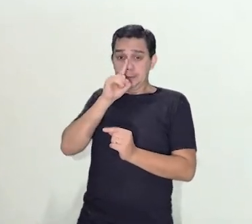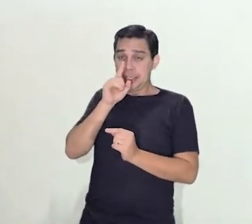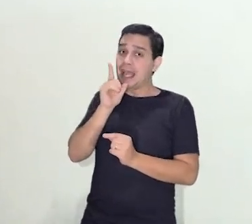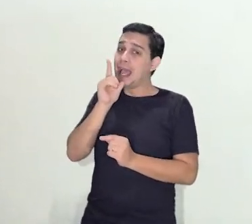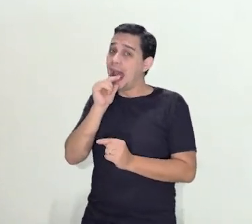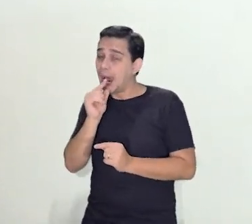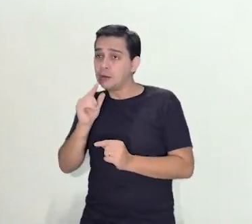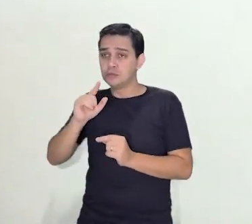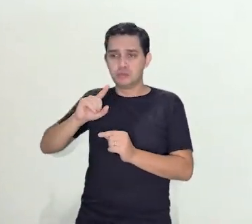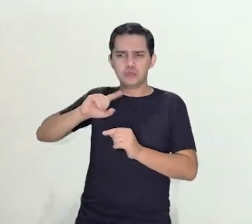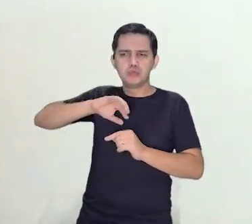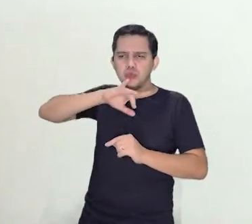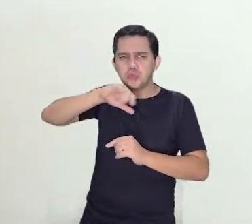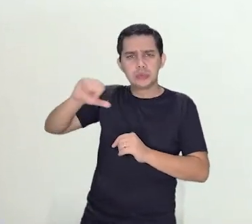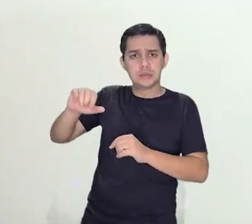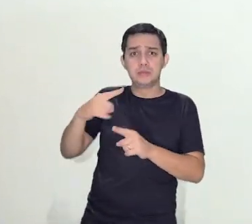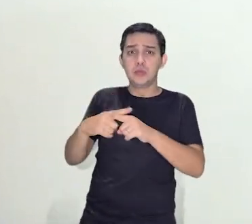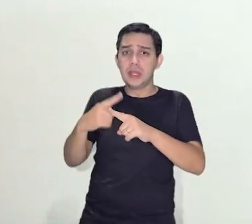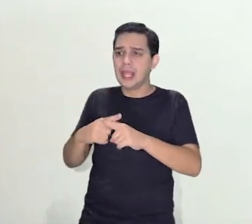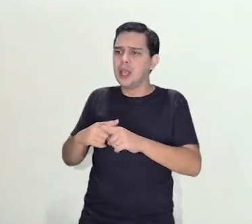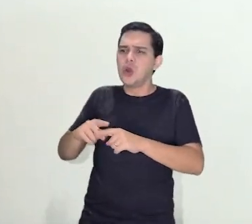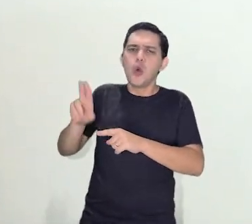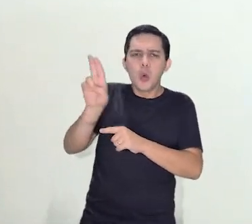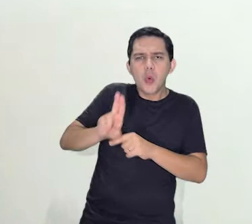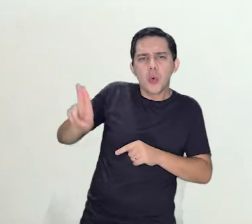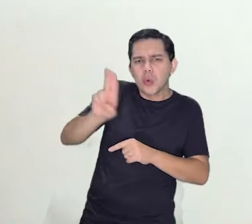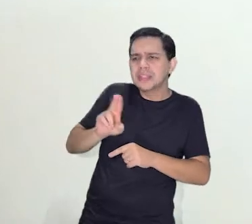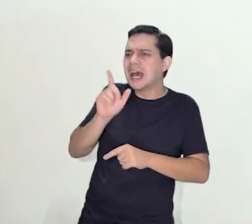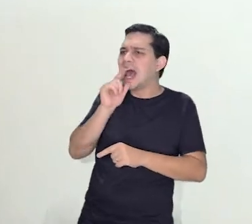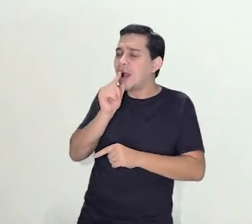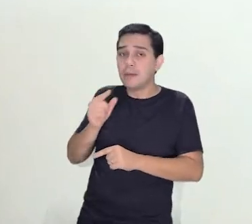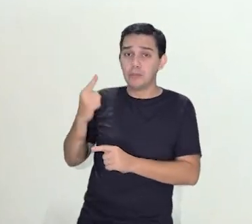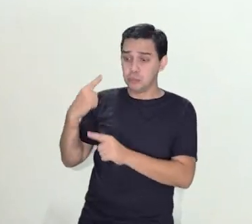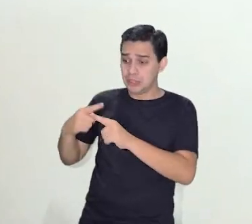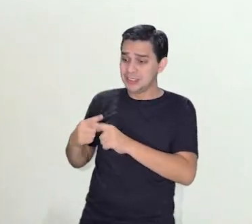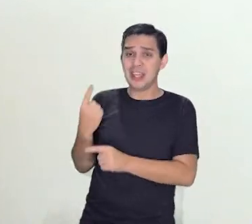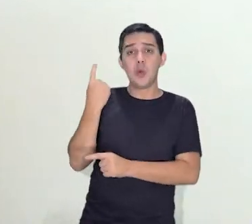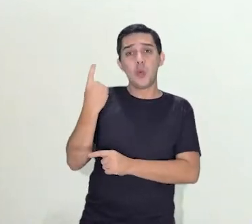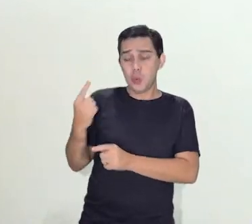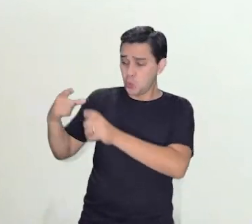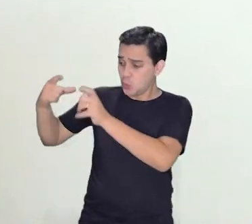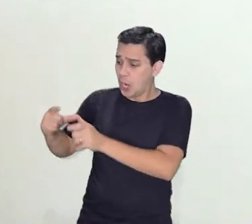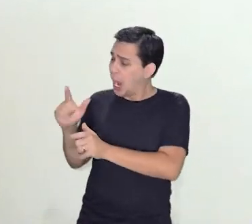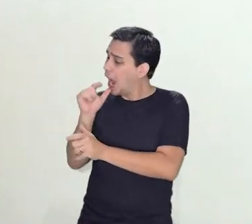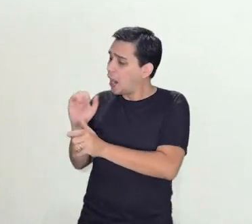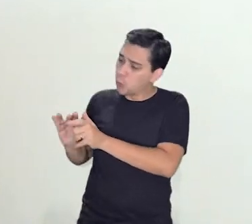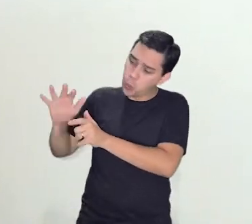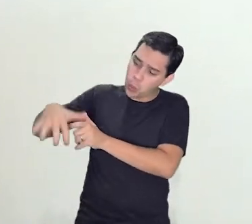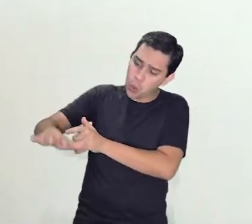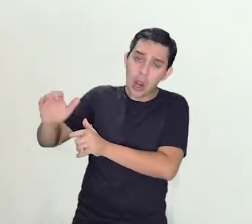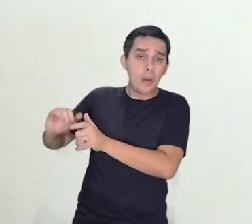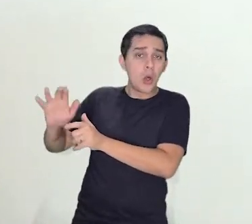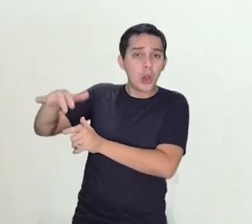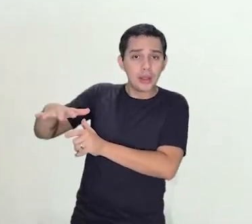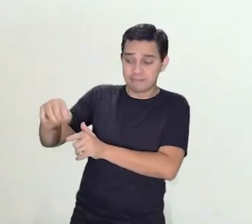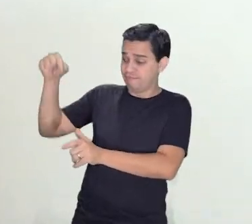hídrica, considerando a demanda excessiva de um único manancial e de uma única estação de tratamento, no caso, o sistema do